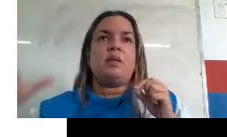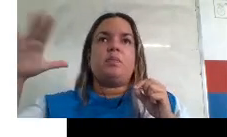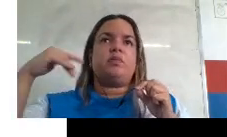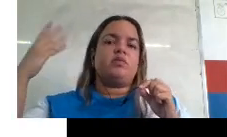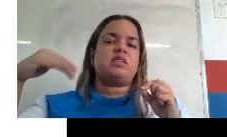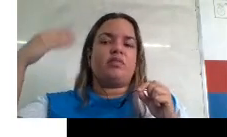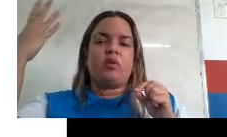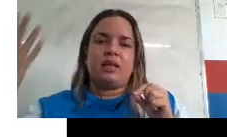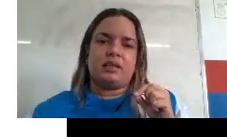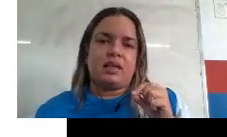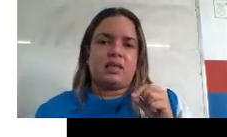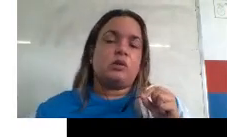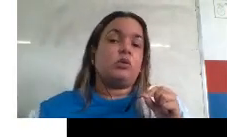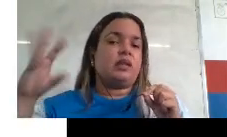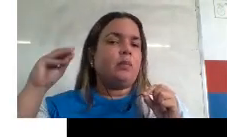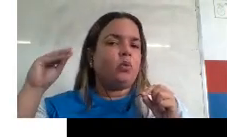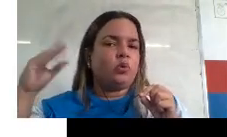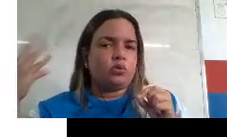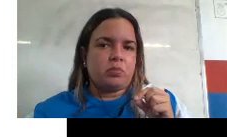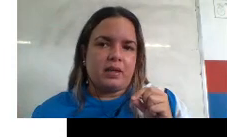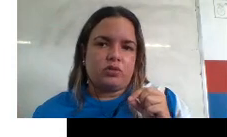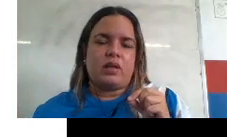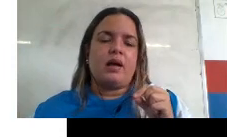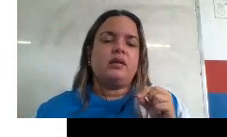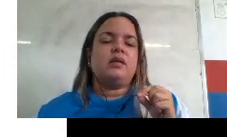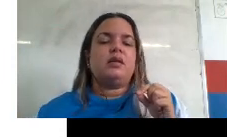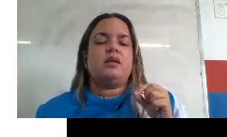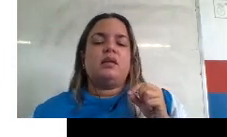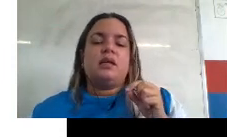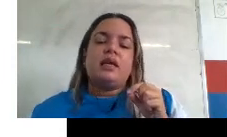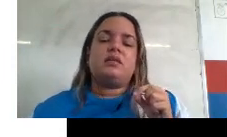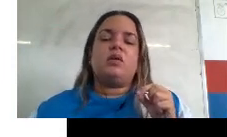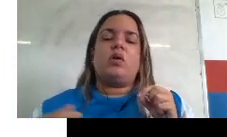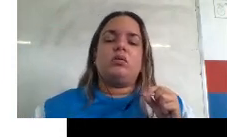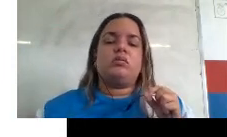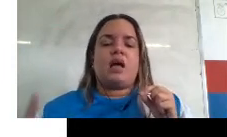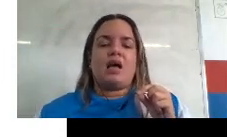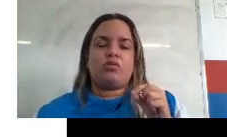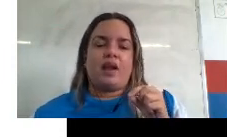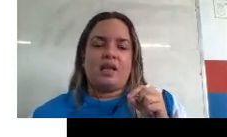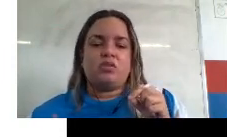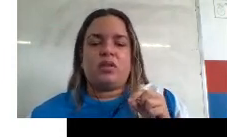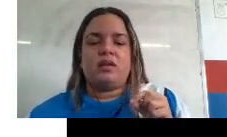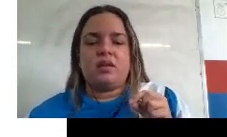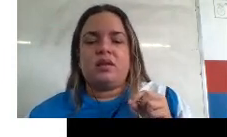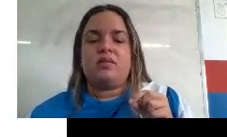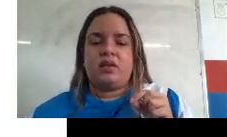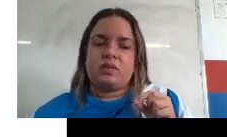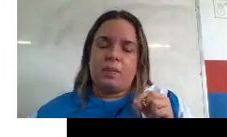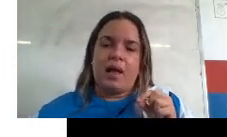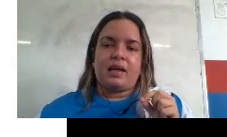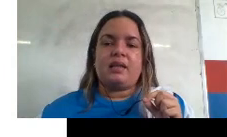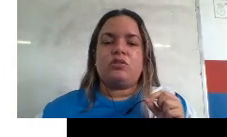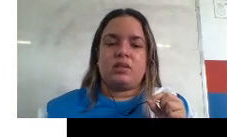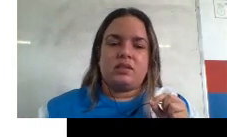ler, a declaração toda, tem muitos mais, tá? Então, ó, as frases, né, que